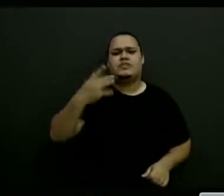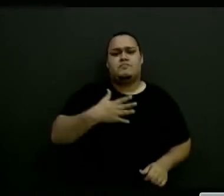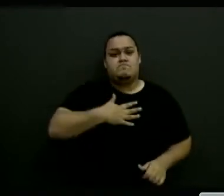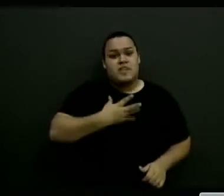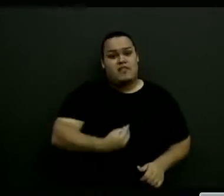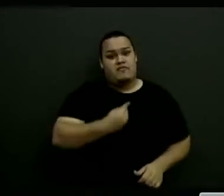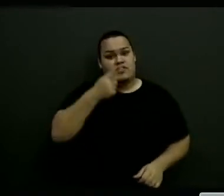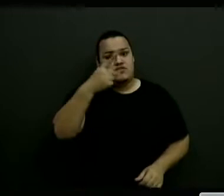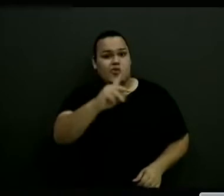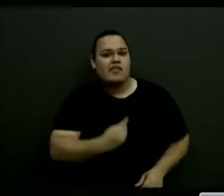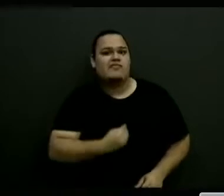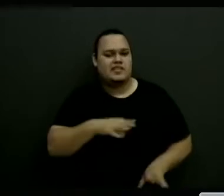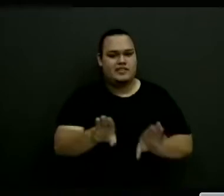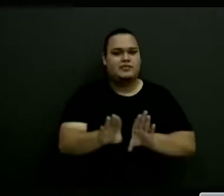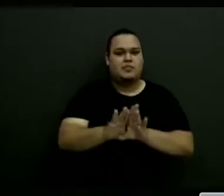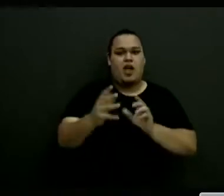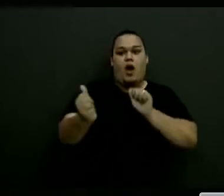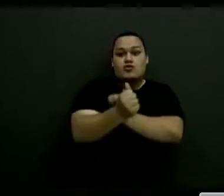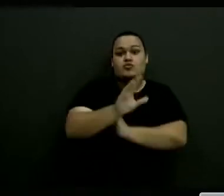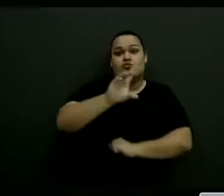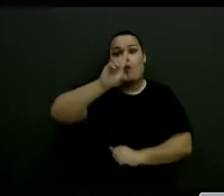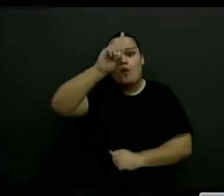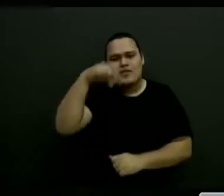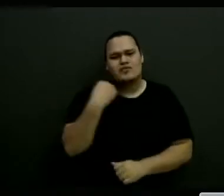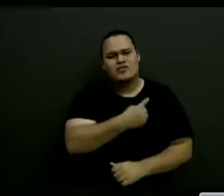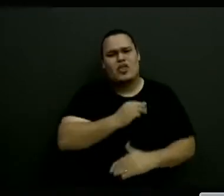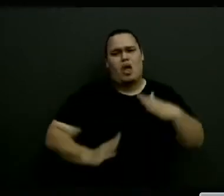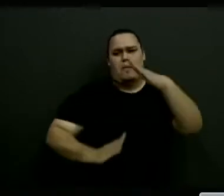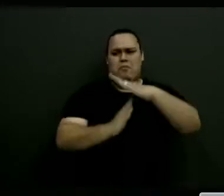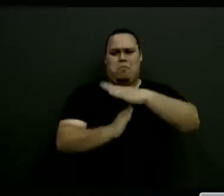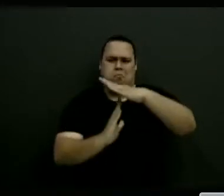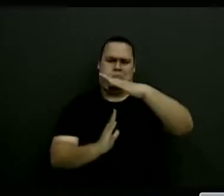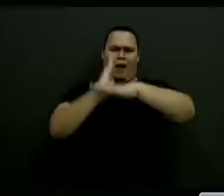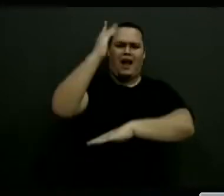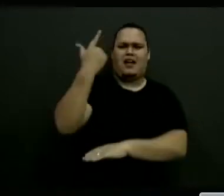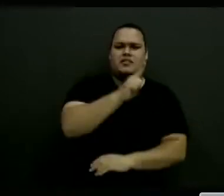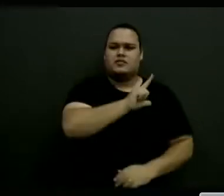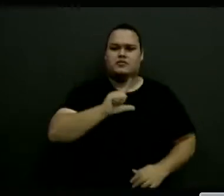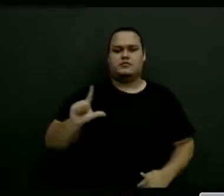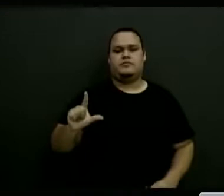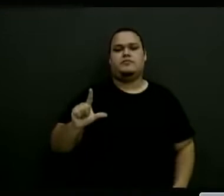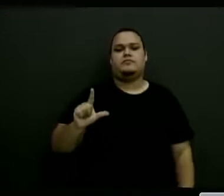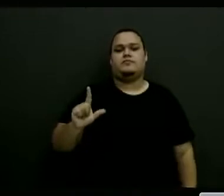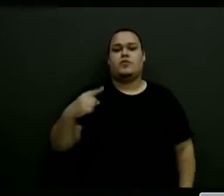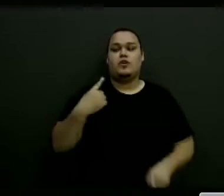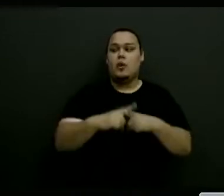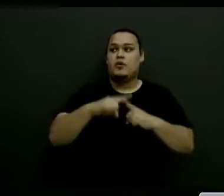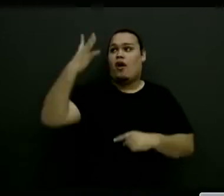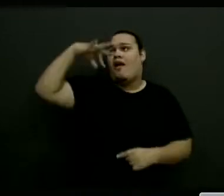muros. Quando o Espírito Santo está sobre você, você se converte num ser